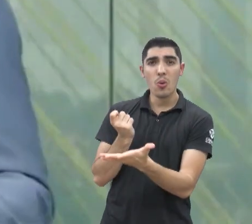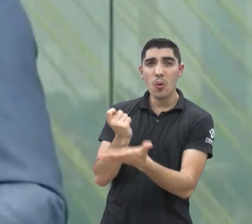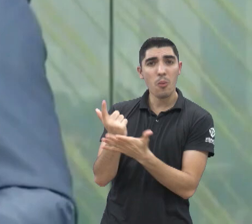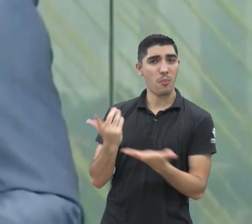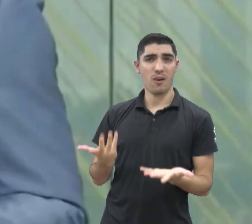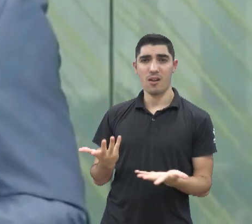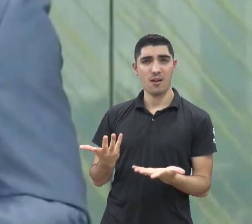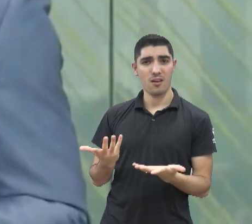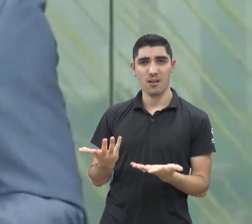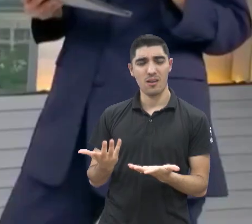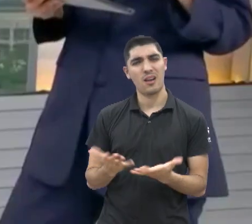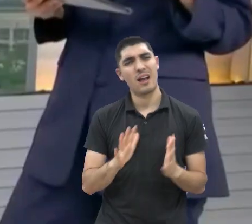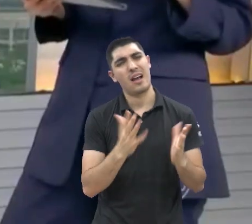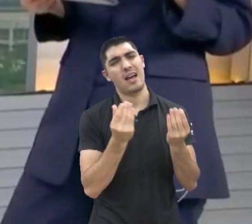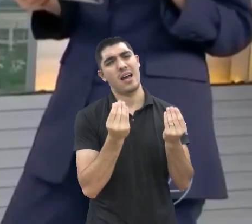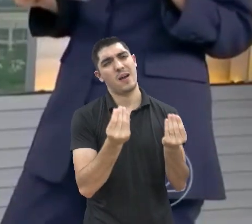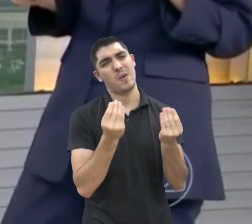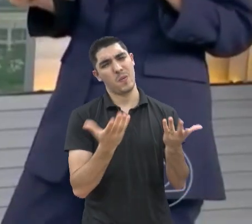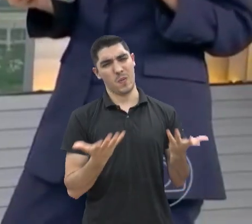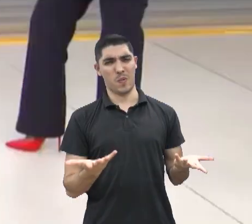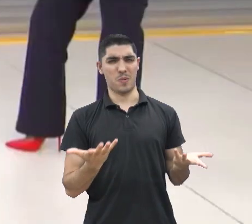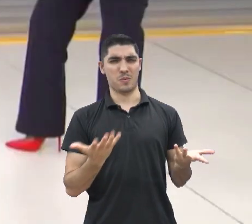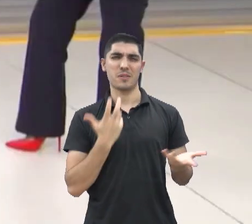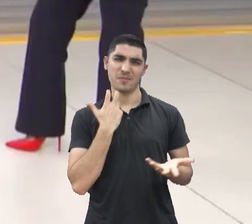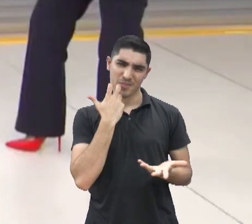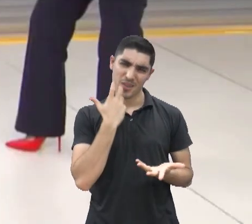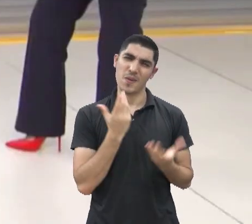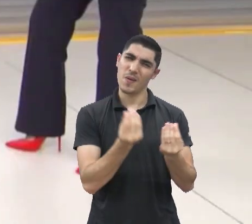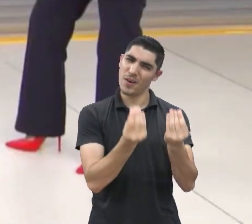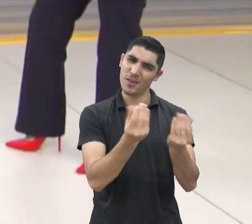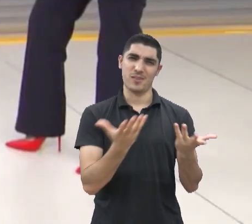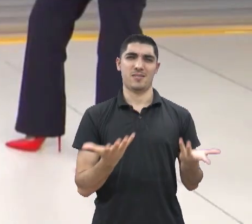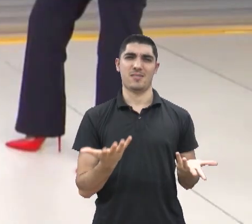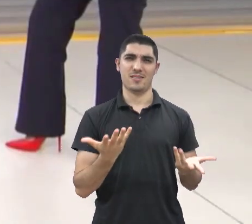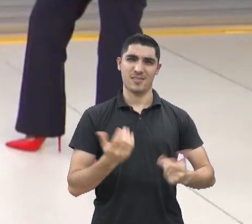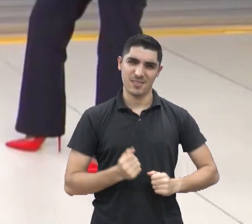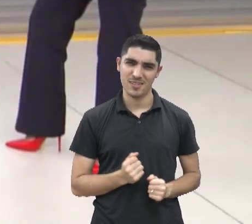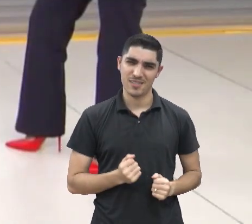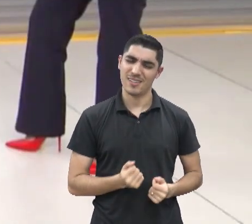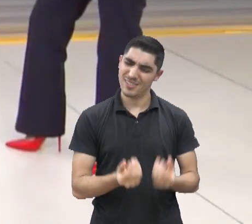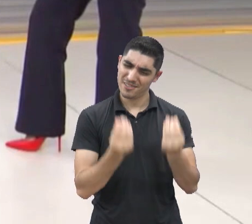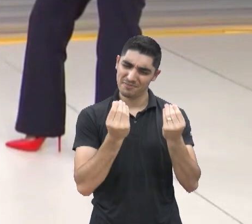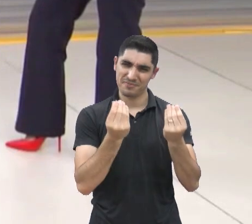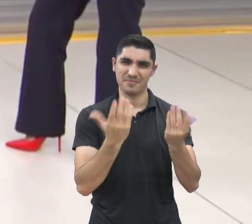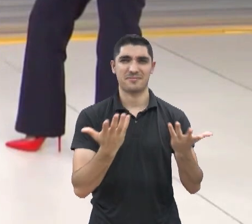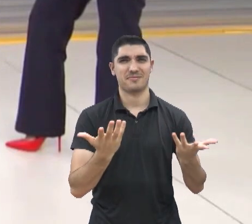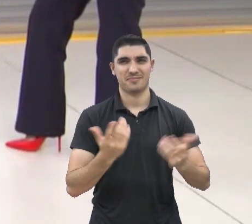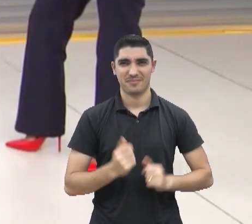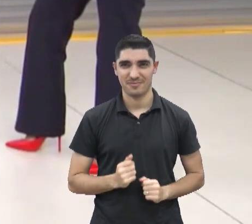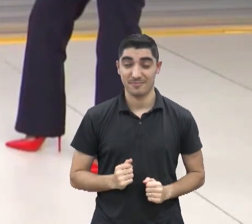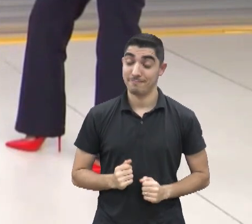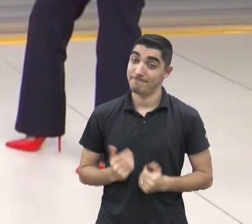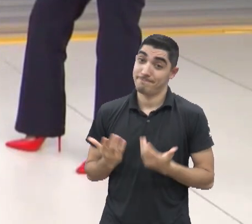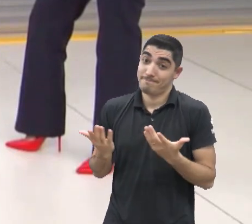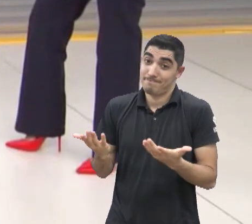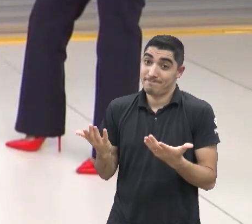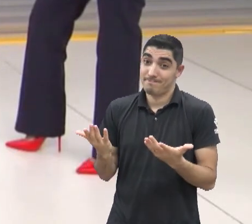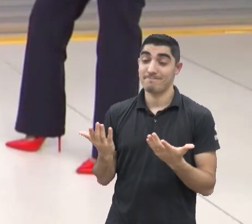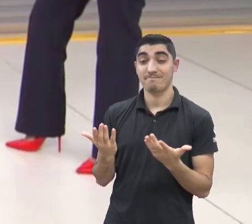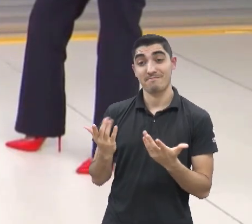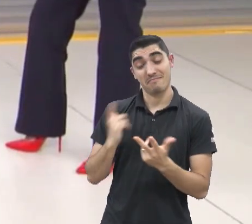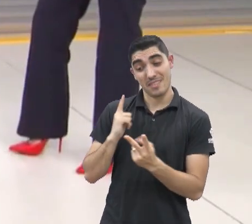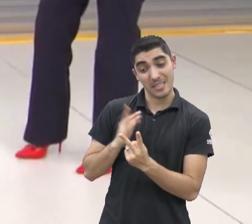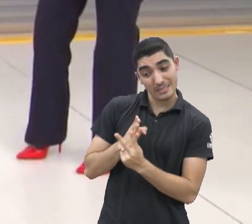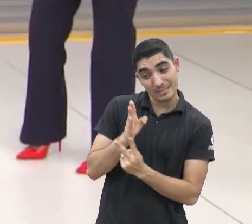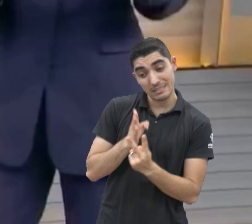de a prefeitura assumir esse custo, em vez das empresas. Me conta outra, vai. Me conta outra. Tem essas duas ressalvas. É uma